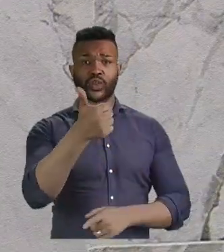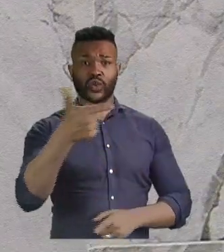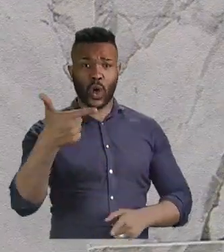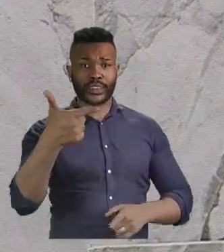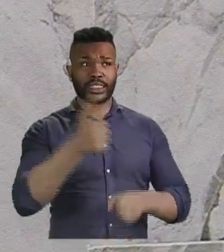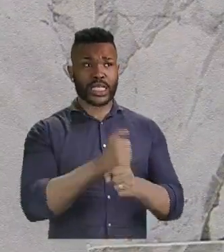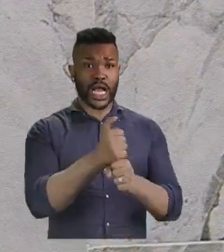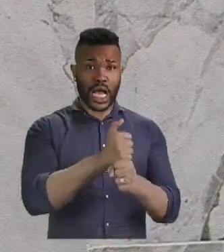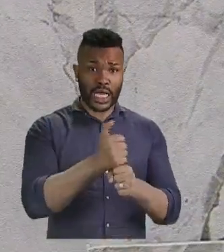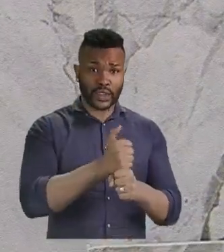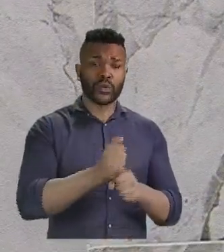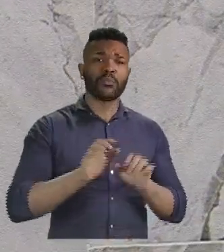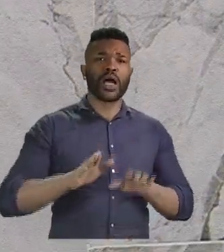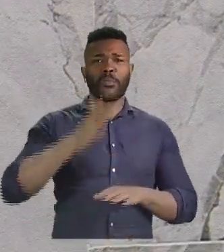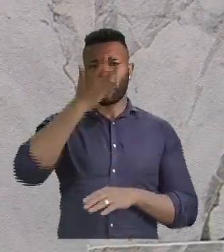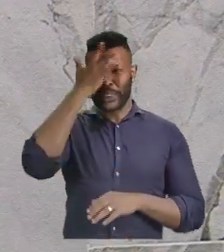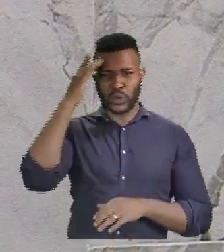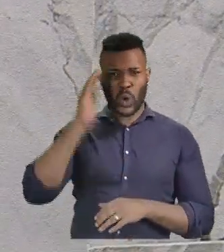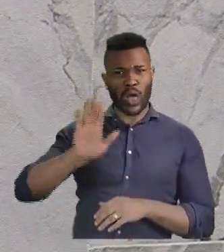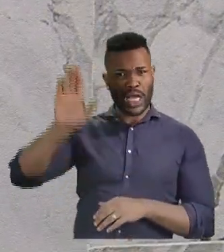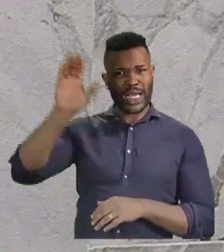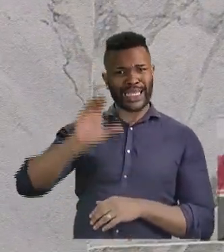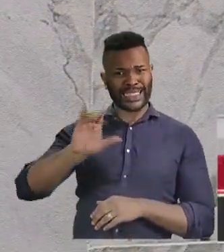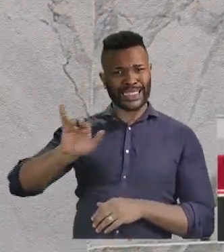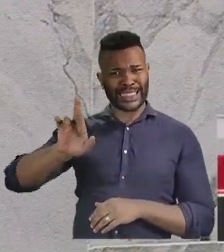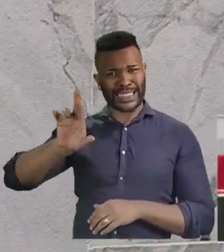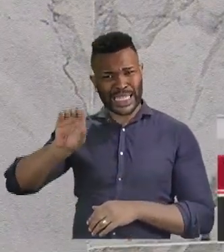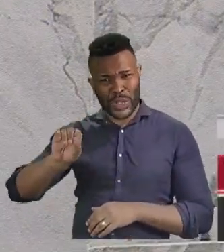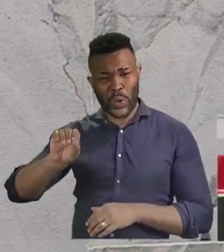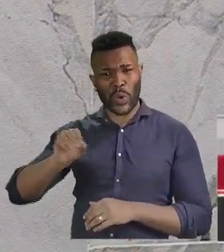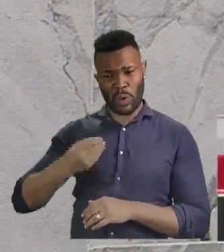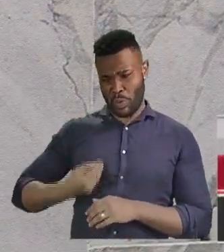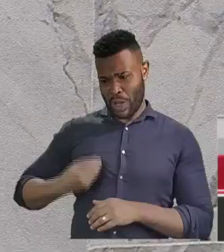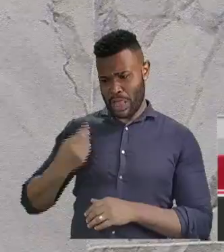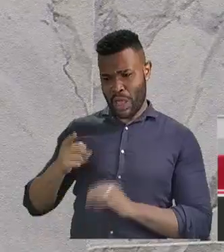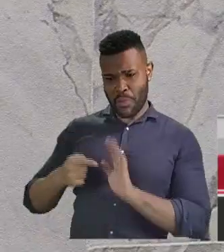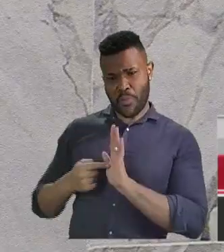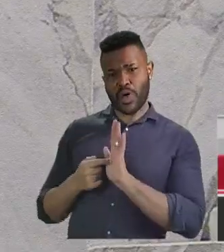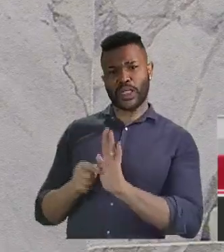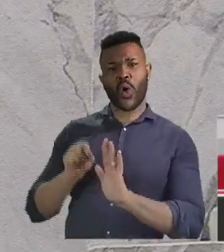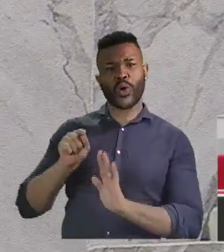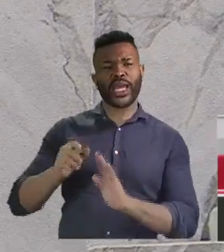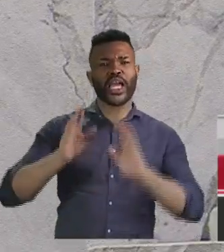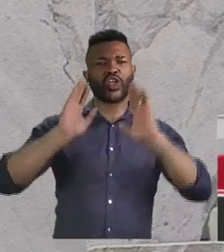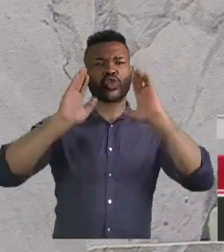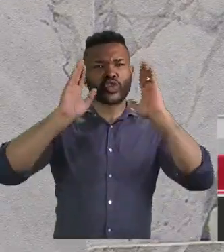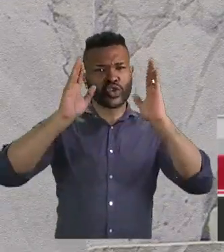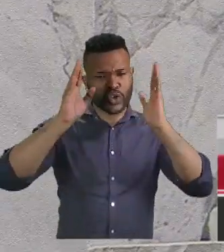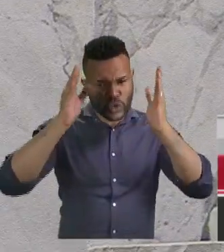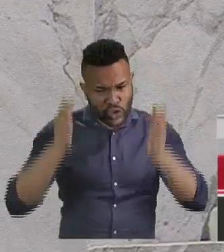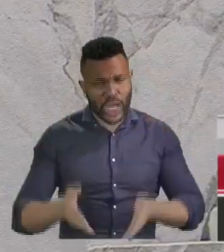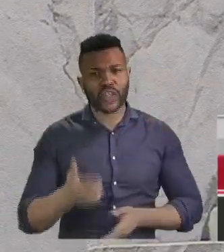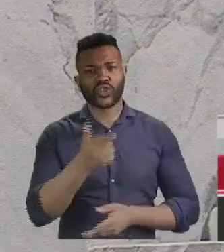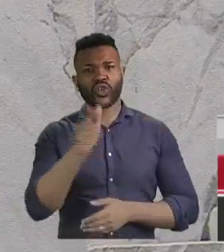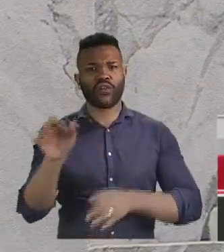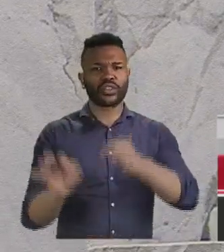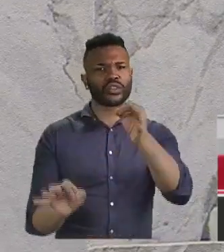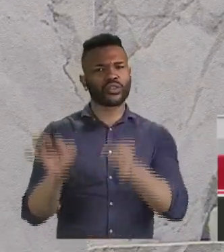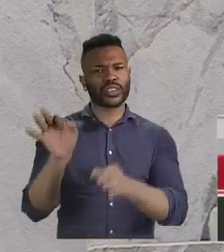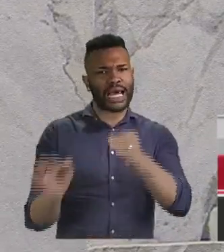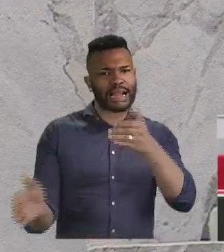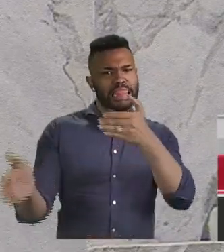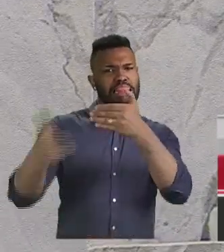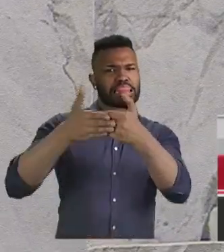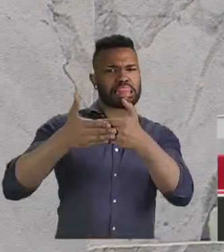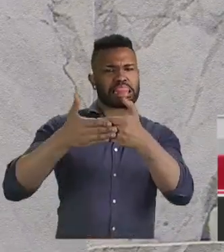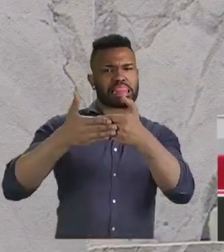candidato, deixando bem claro a sua postura e sua conduta, ele quer já cercear mais ainda o judiciário. Ao